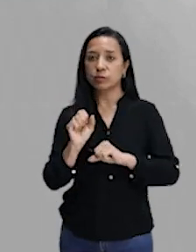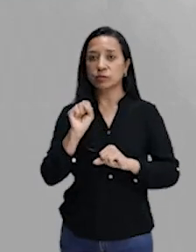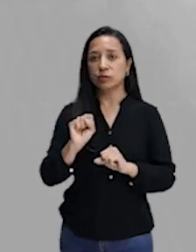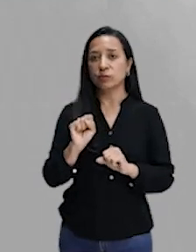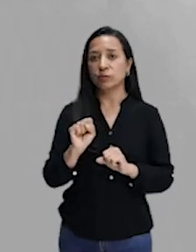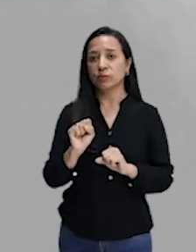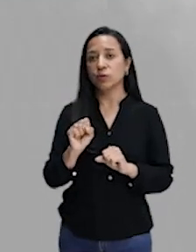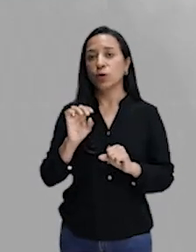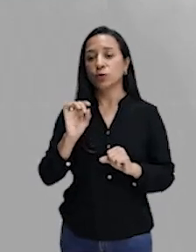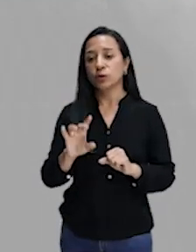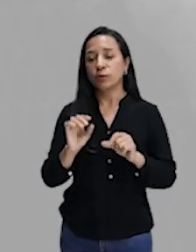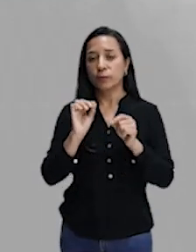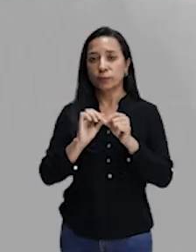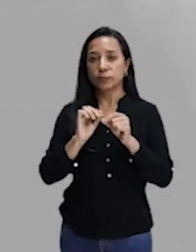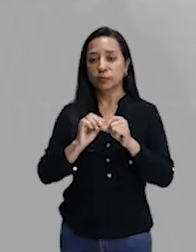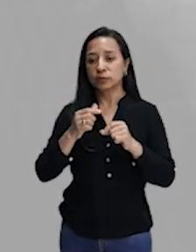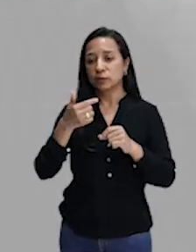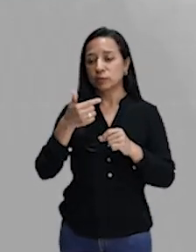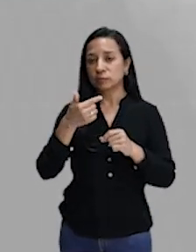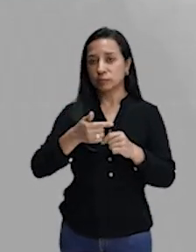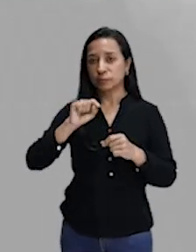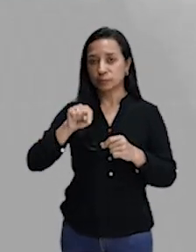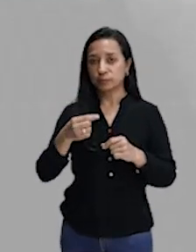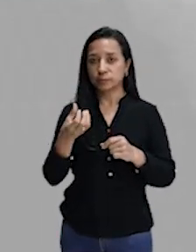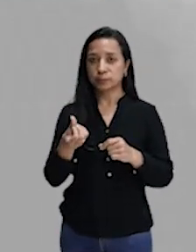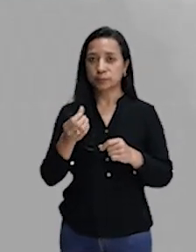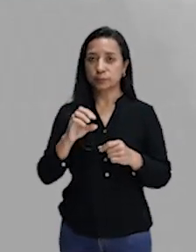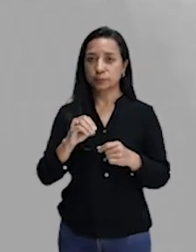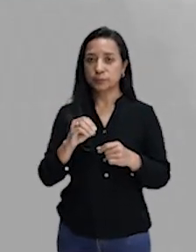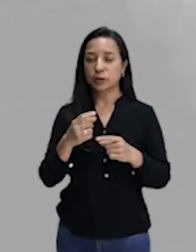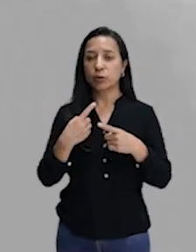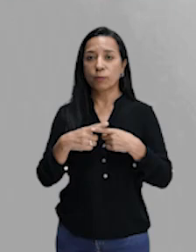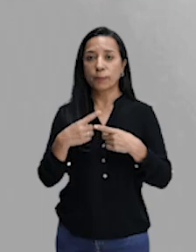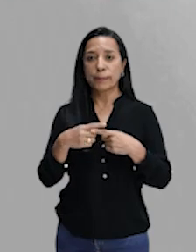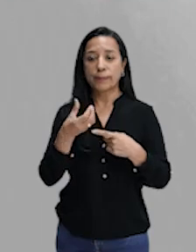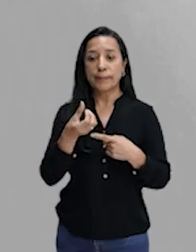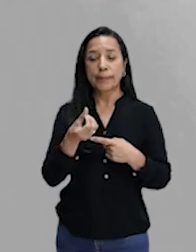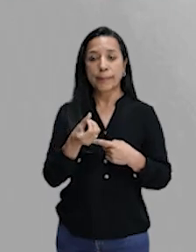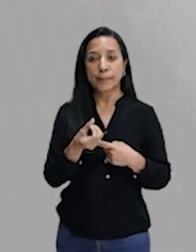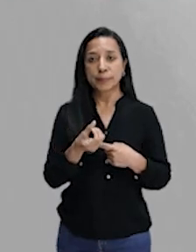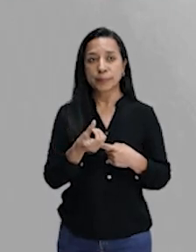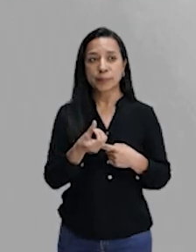dois vezes 60 porque 60